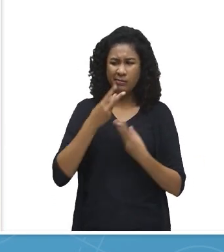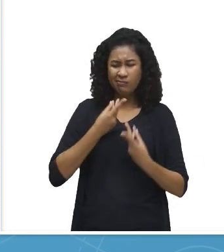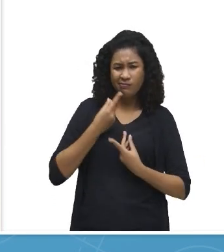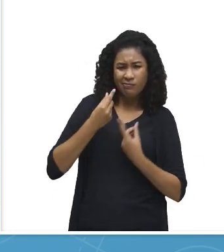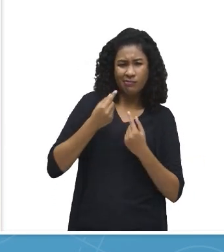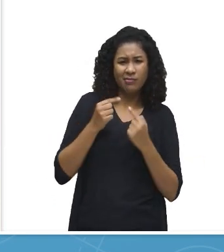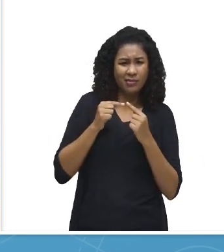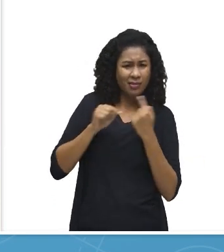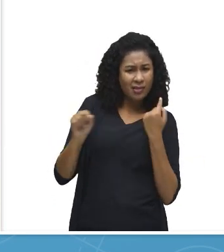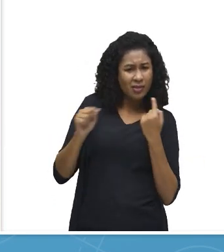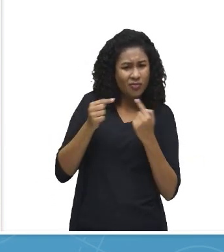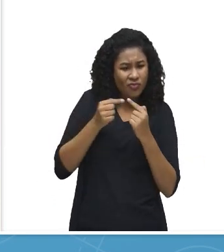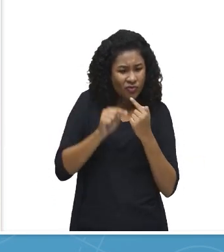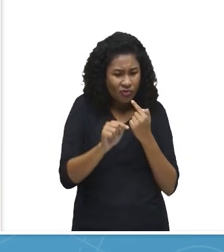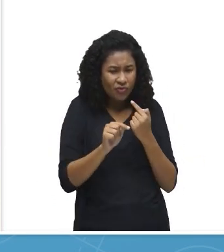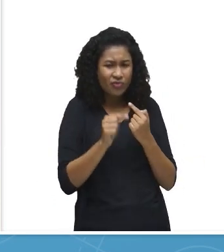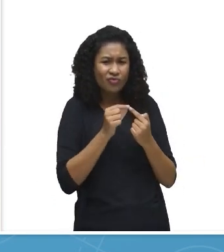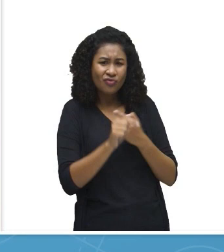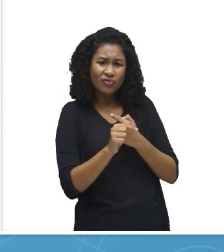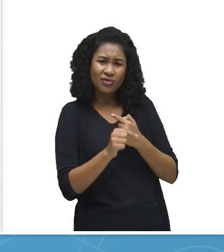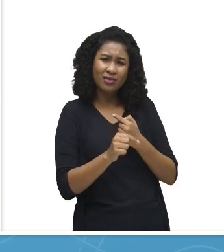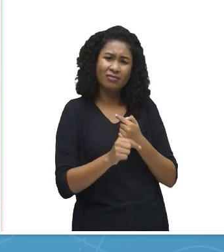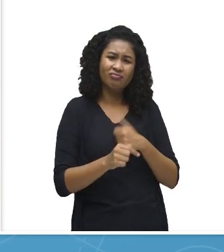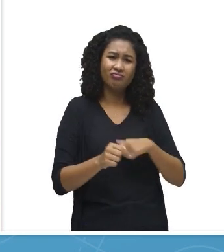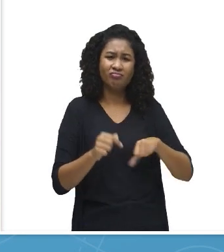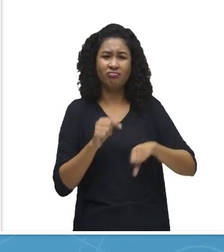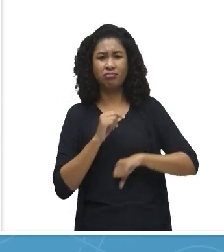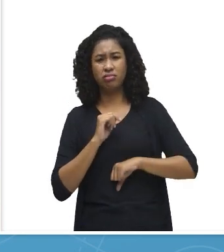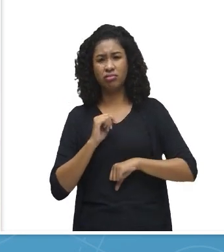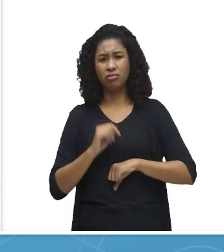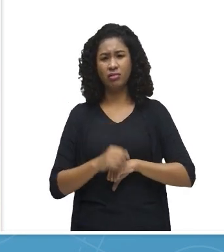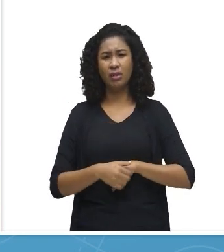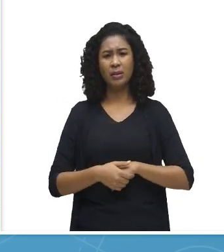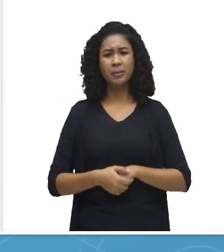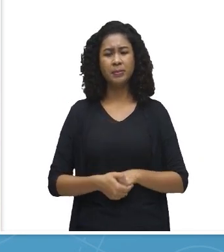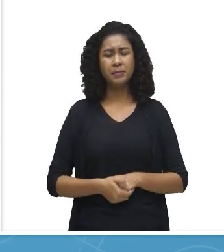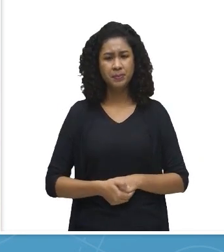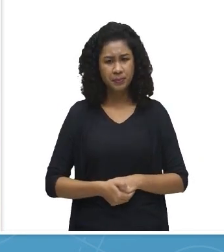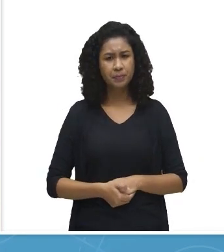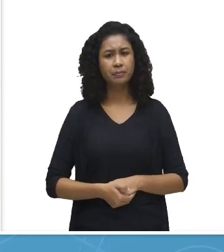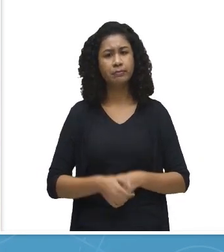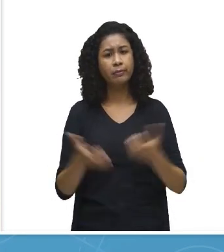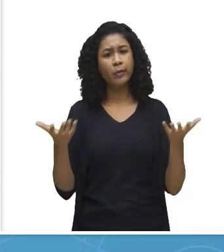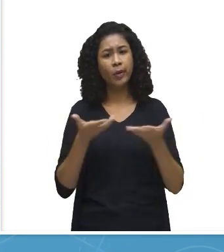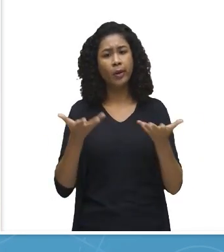se encaixam nos padrões impostos, né? E aqui eu quero fazer um comentário com você, né?